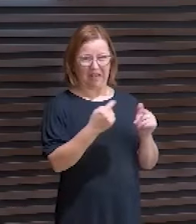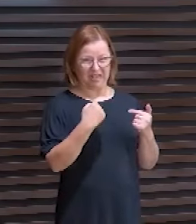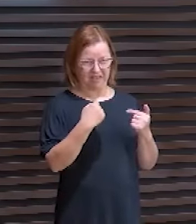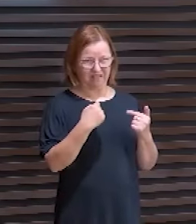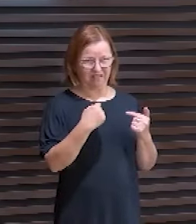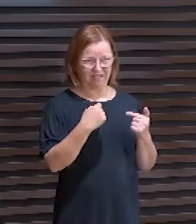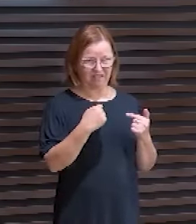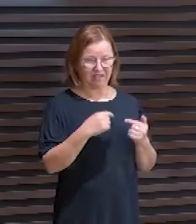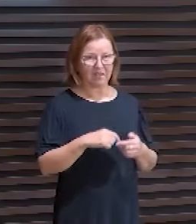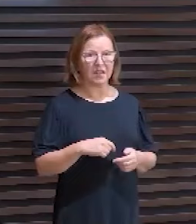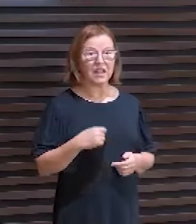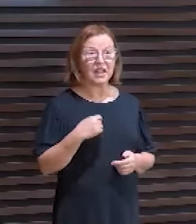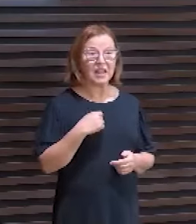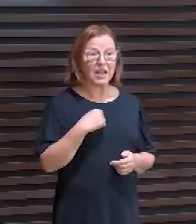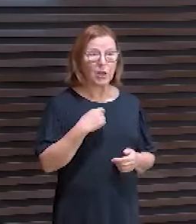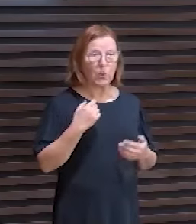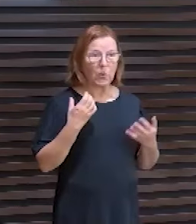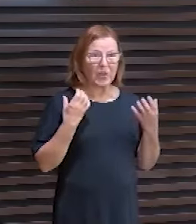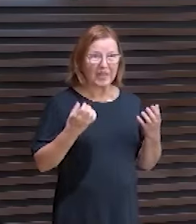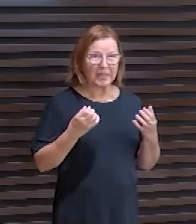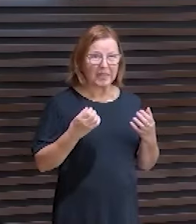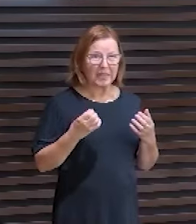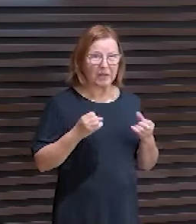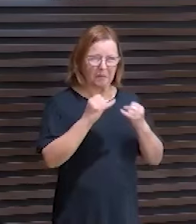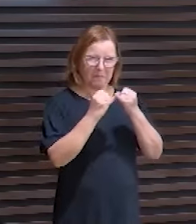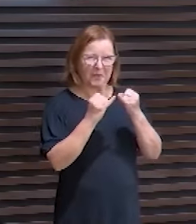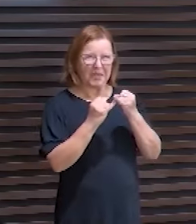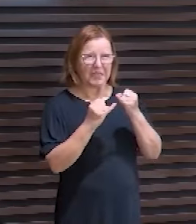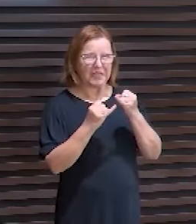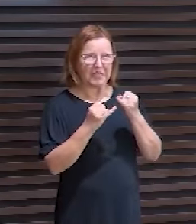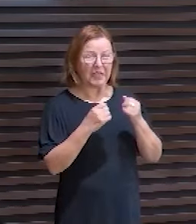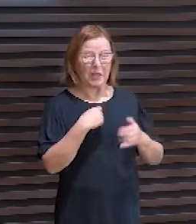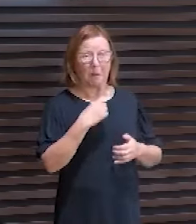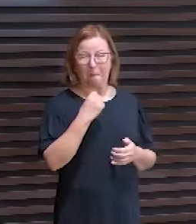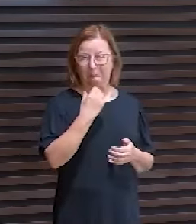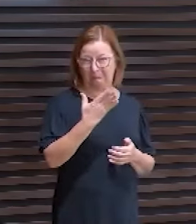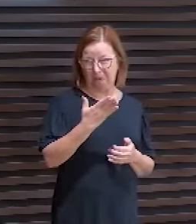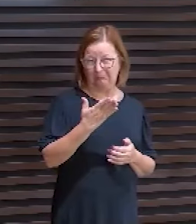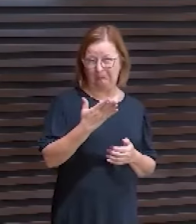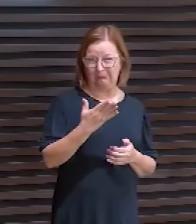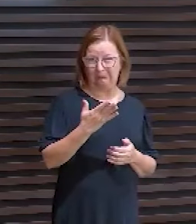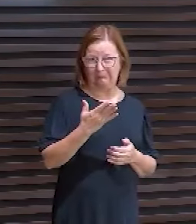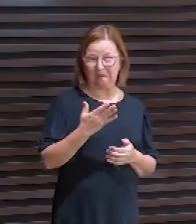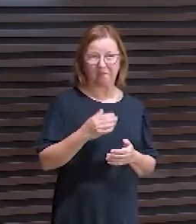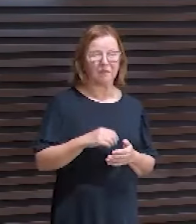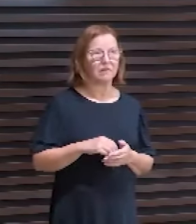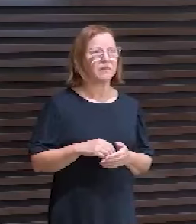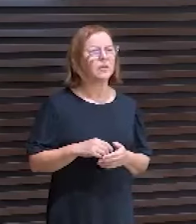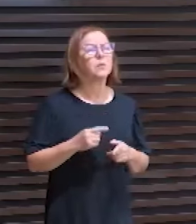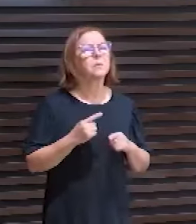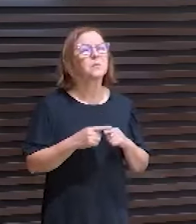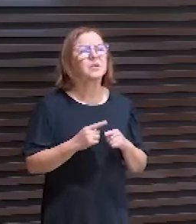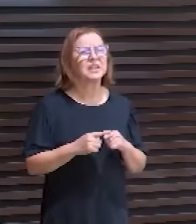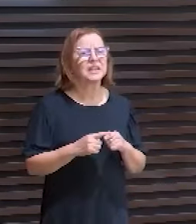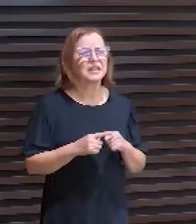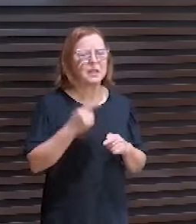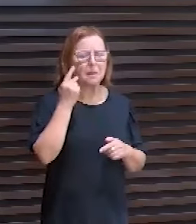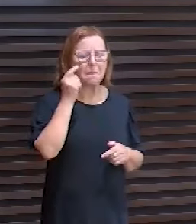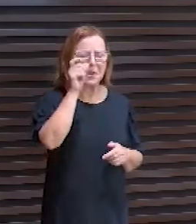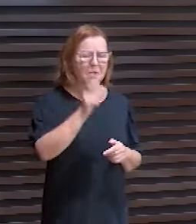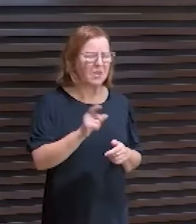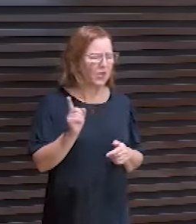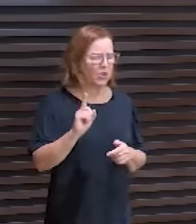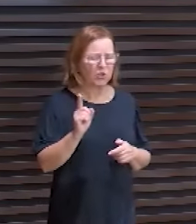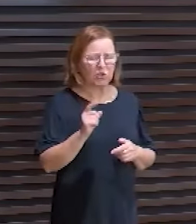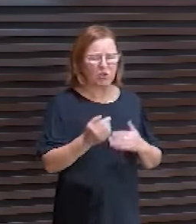bom para quem para quem não vai me visitar no hospital para quem não cuida do da minha alimentação para quem não lava minha roupa para